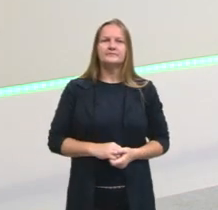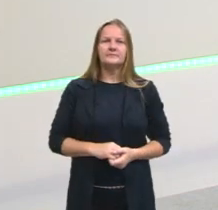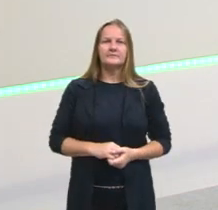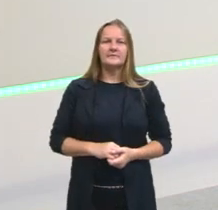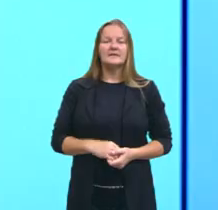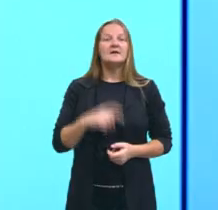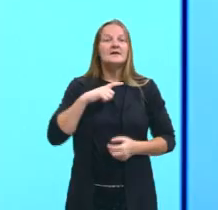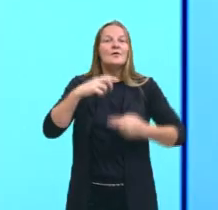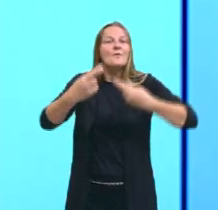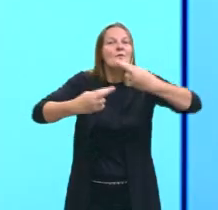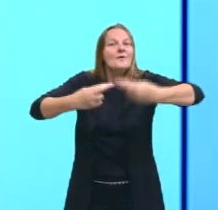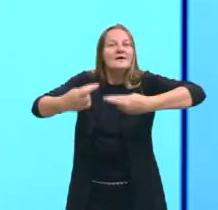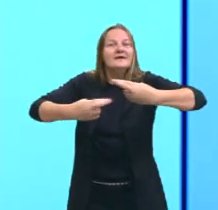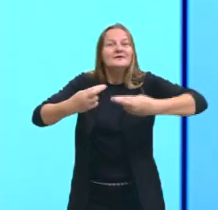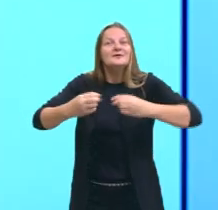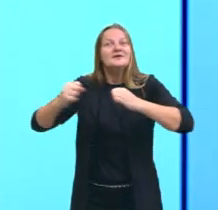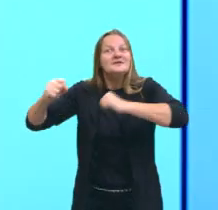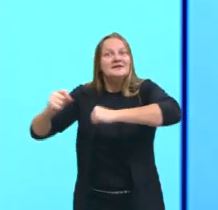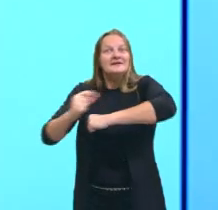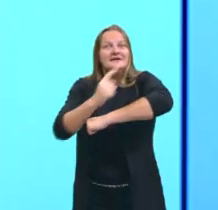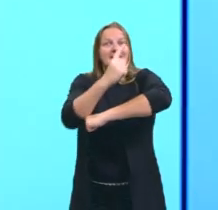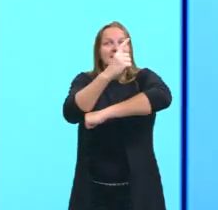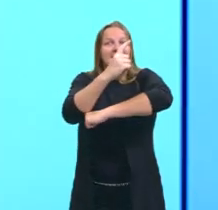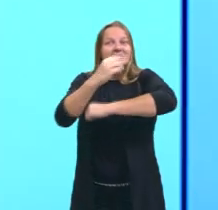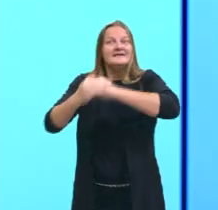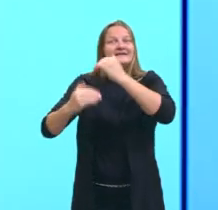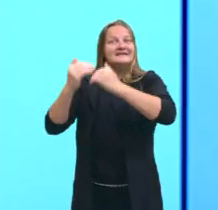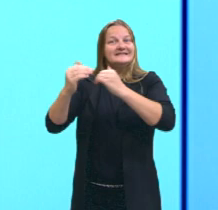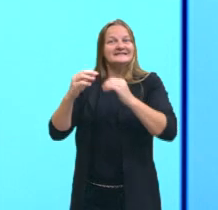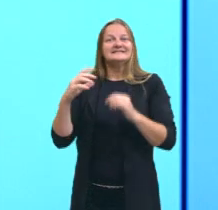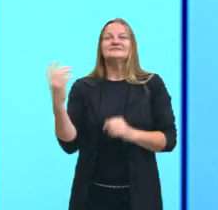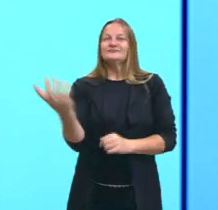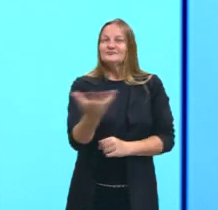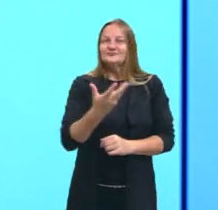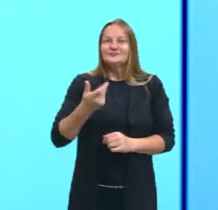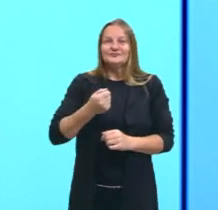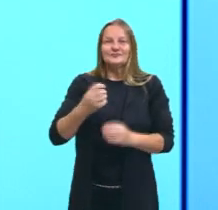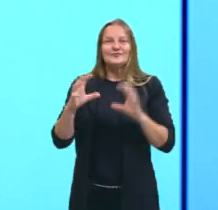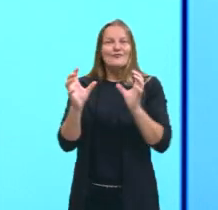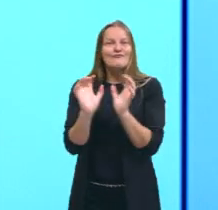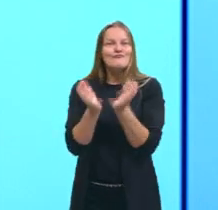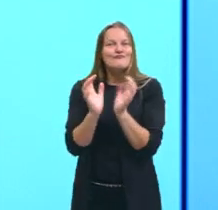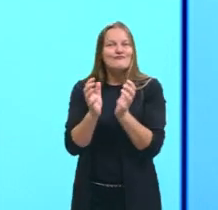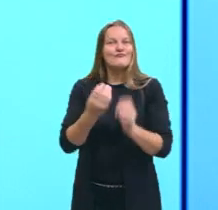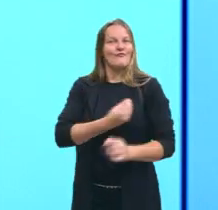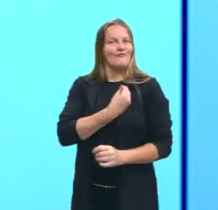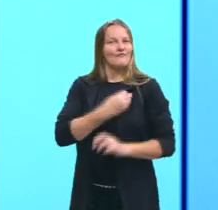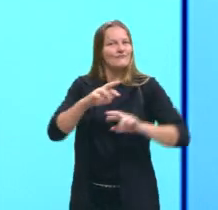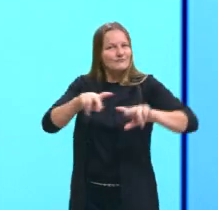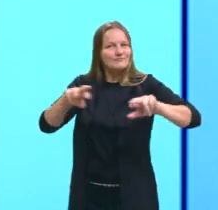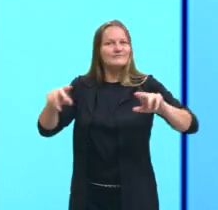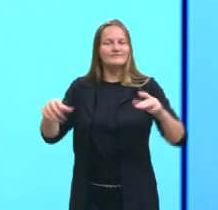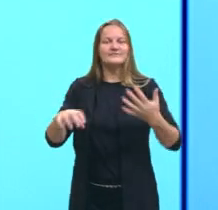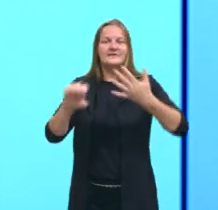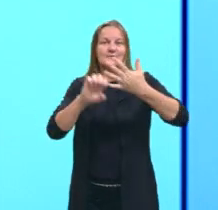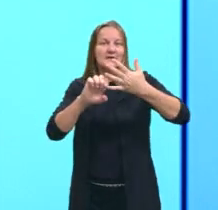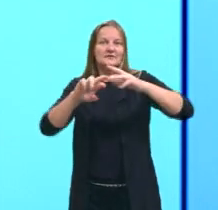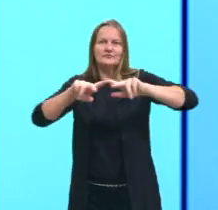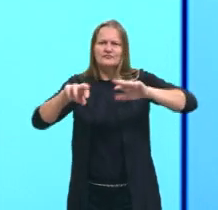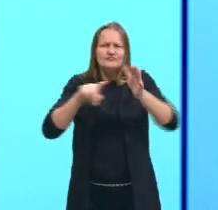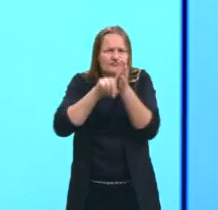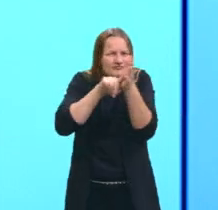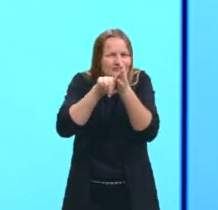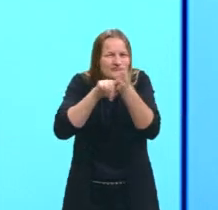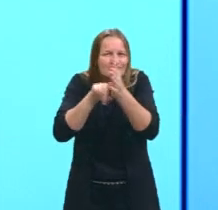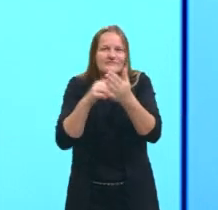as relações evolutivas entre os seres vivos as espécies que a gente de interesse de estudo